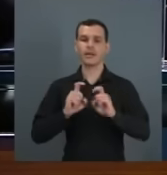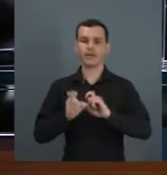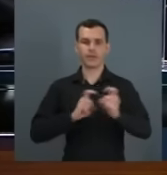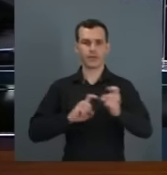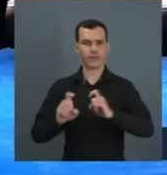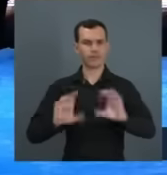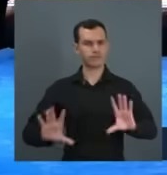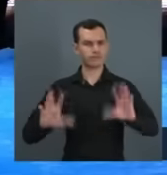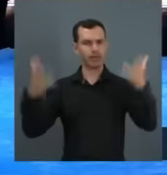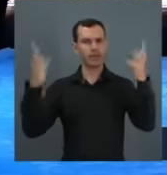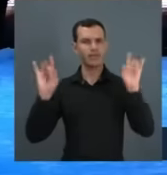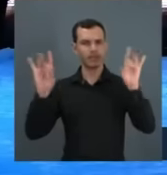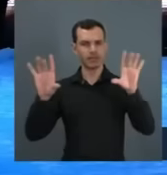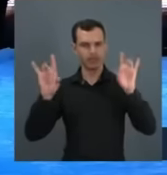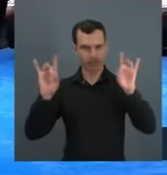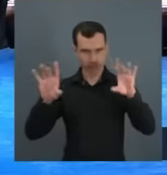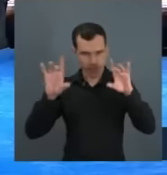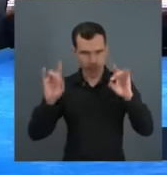bacana.